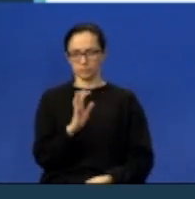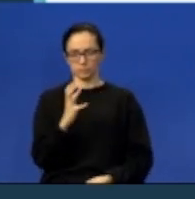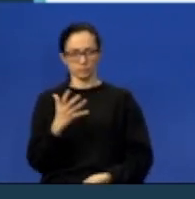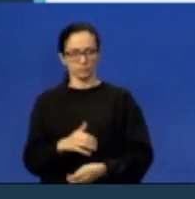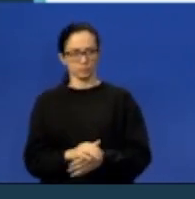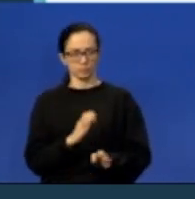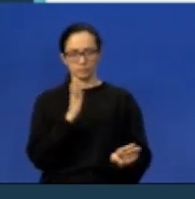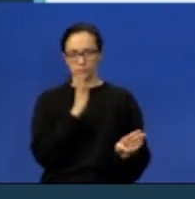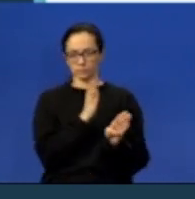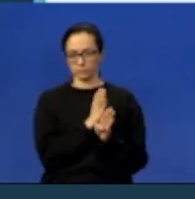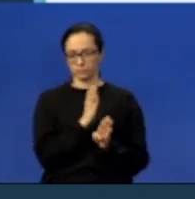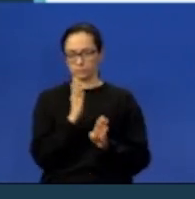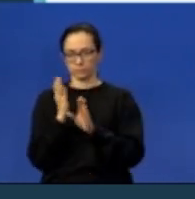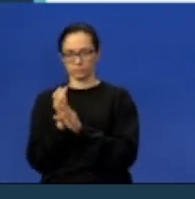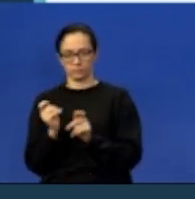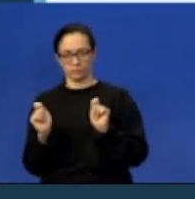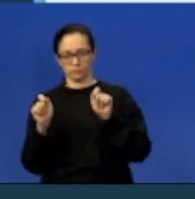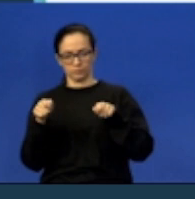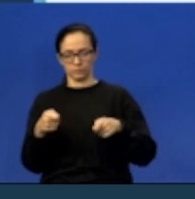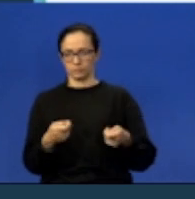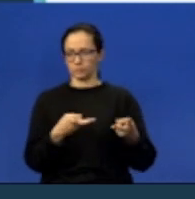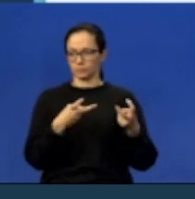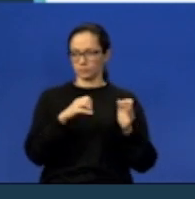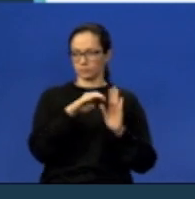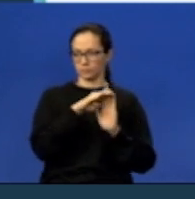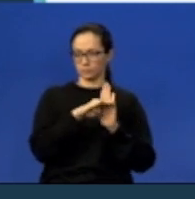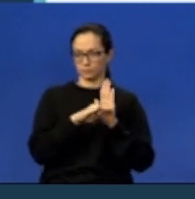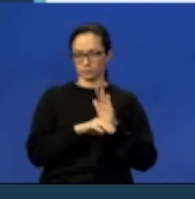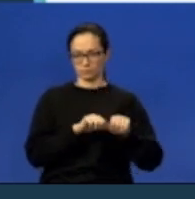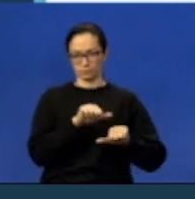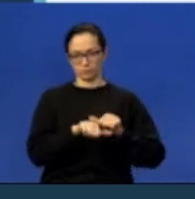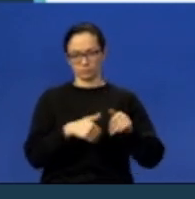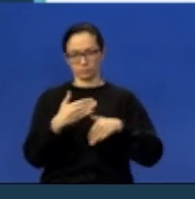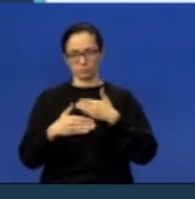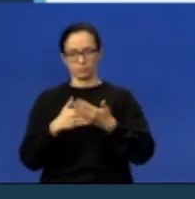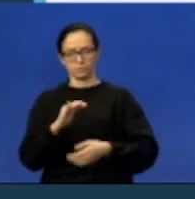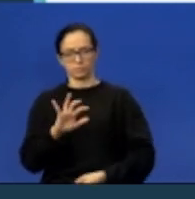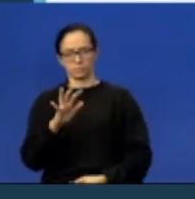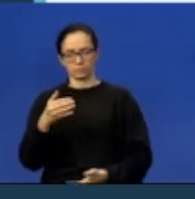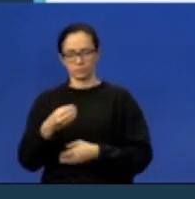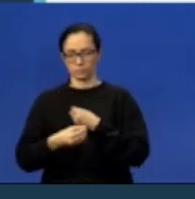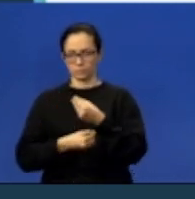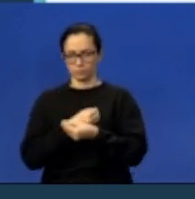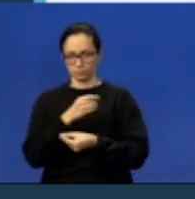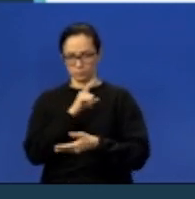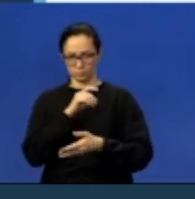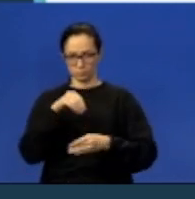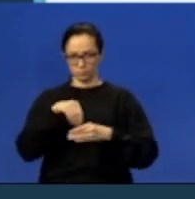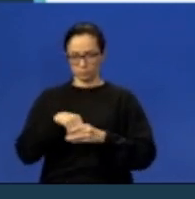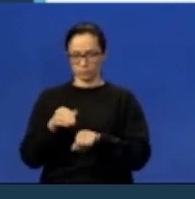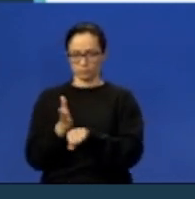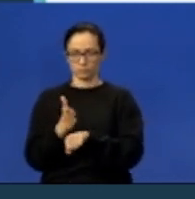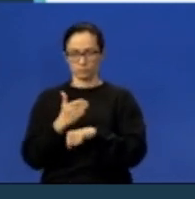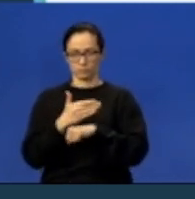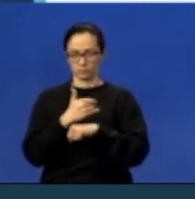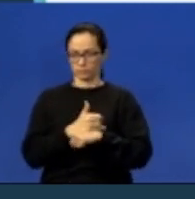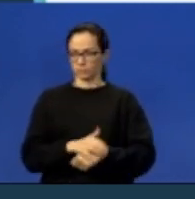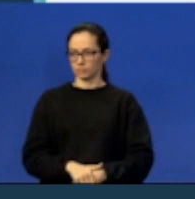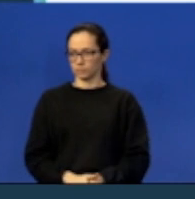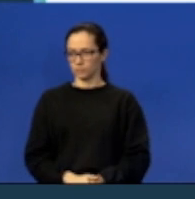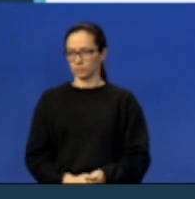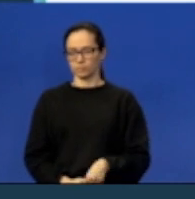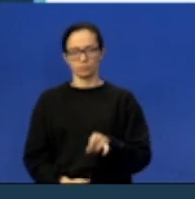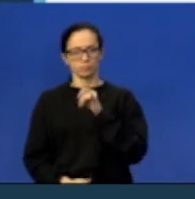ser identificável em possíveis mudanças que ocorrem nessas ondas ou nesses intervalos de tempo. Então, por